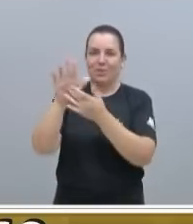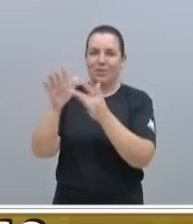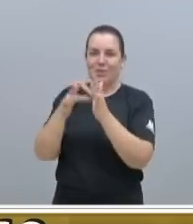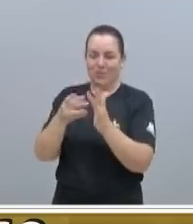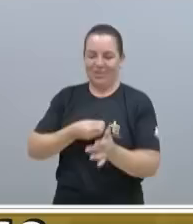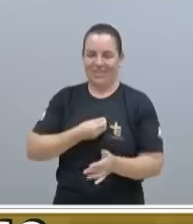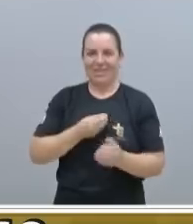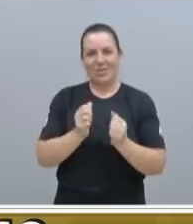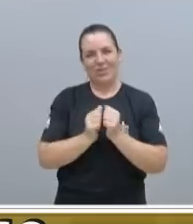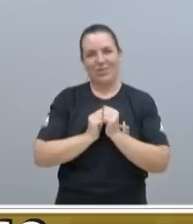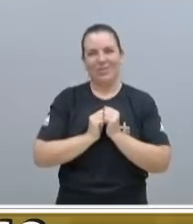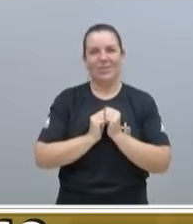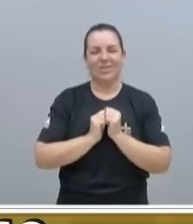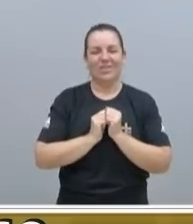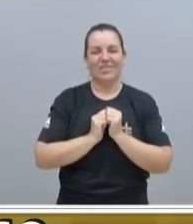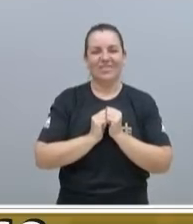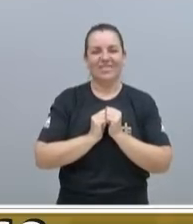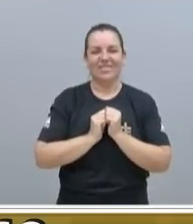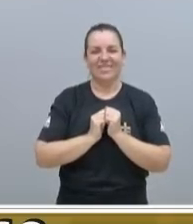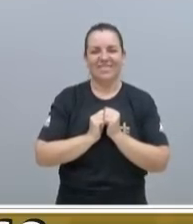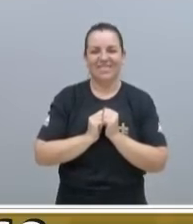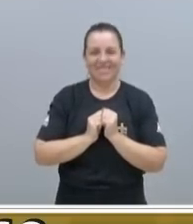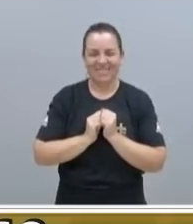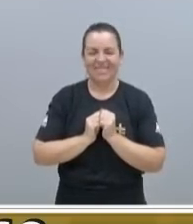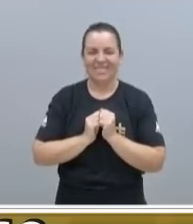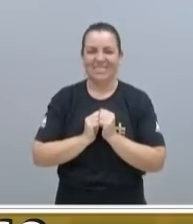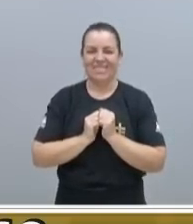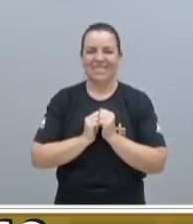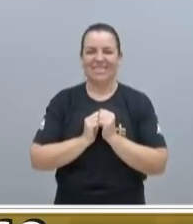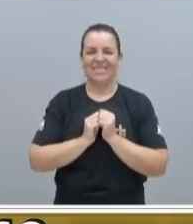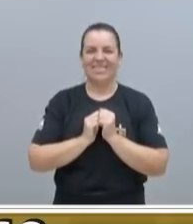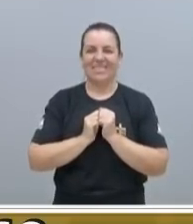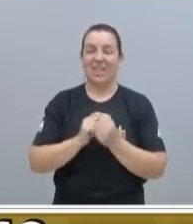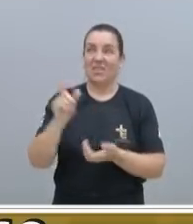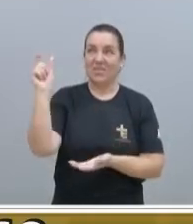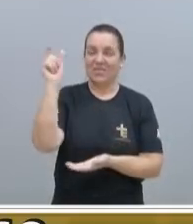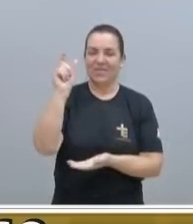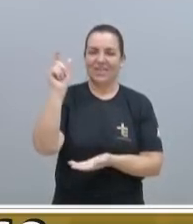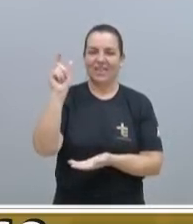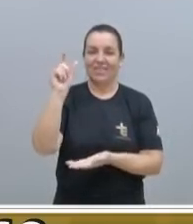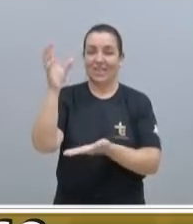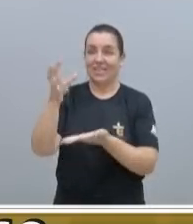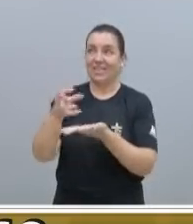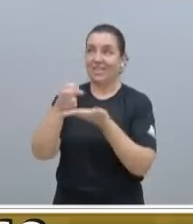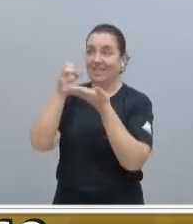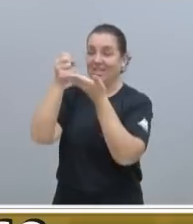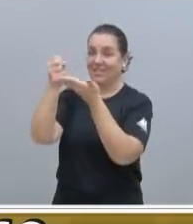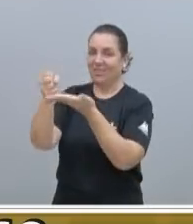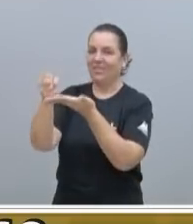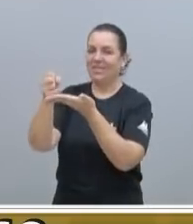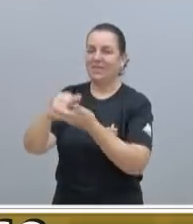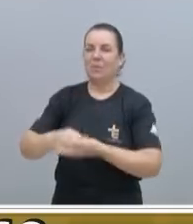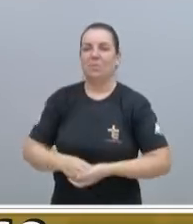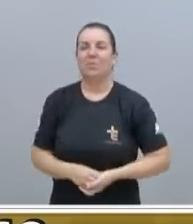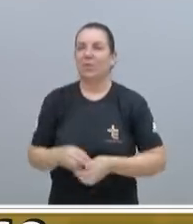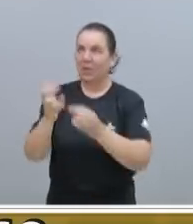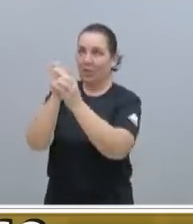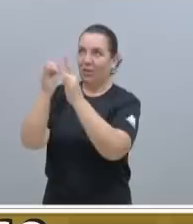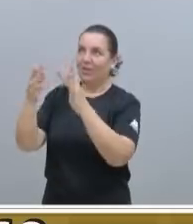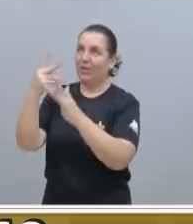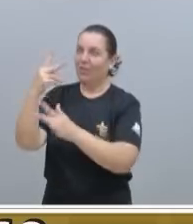estou aí no meio deles palavra da salvação